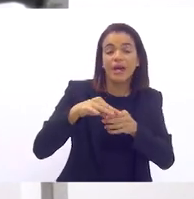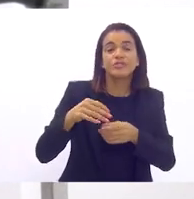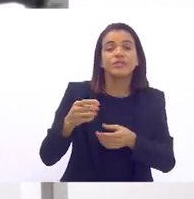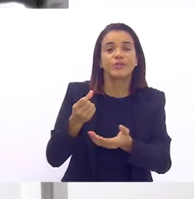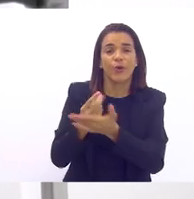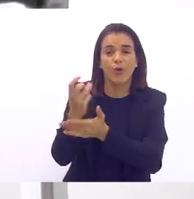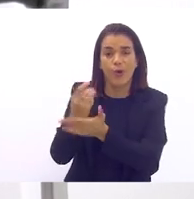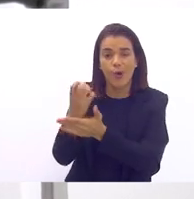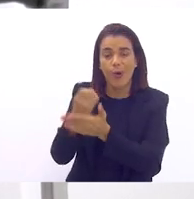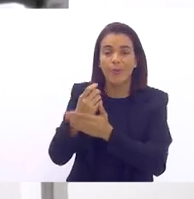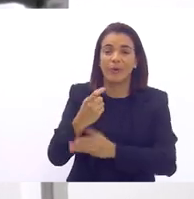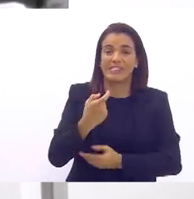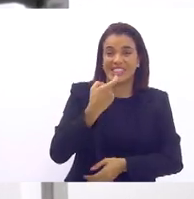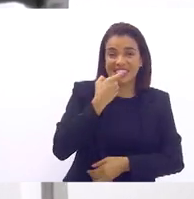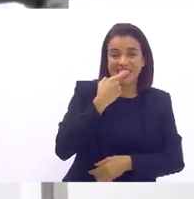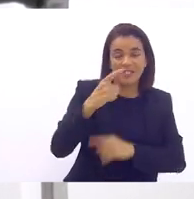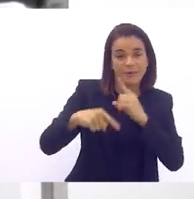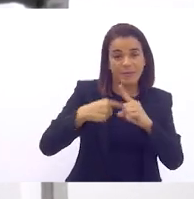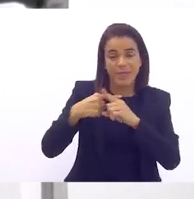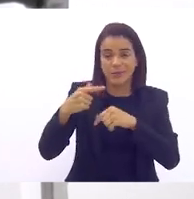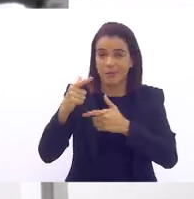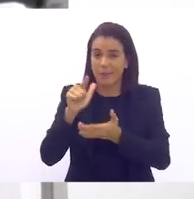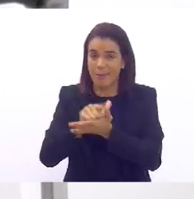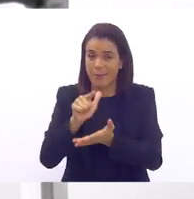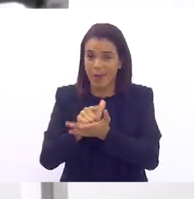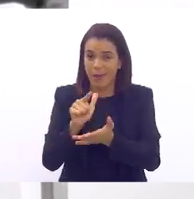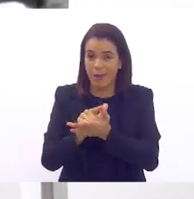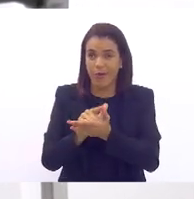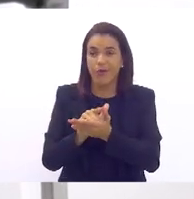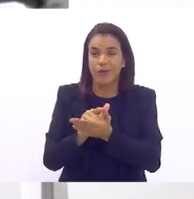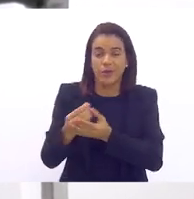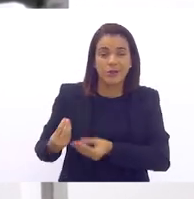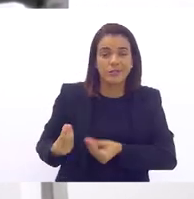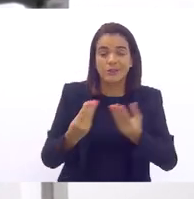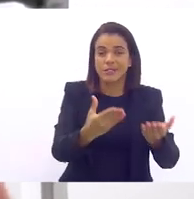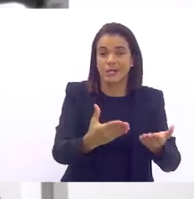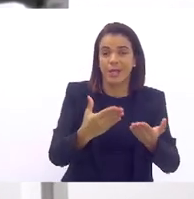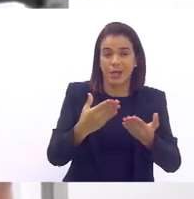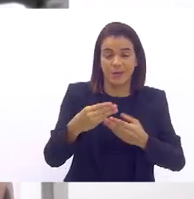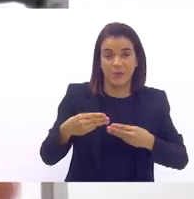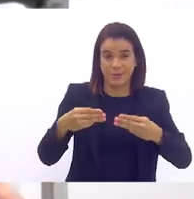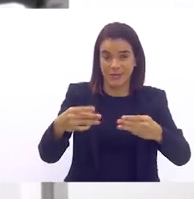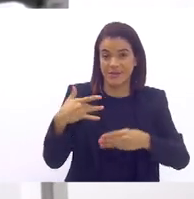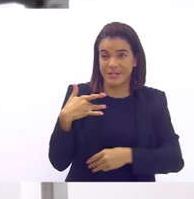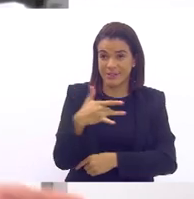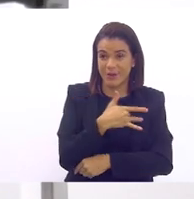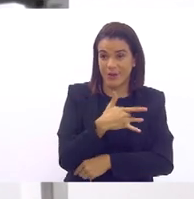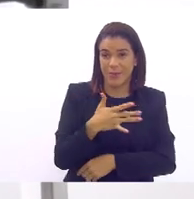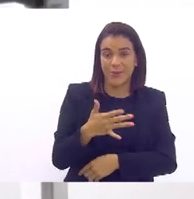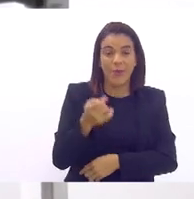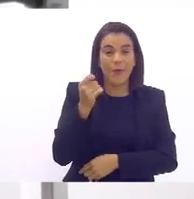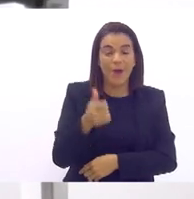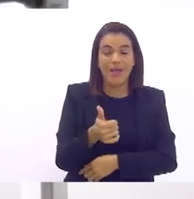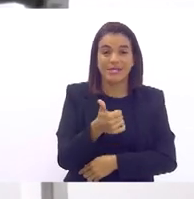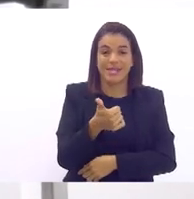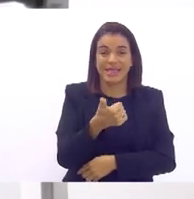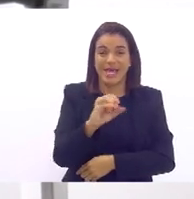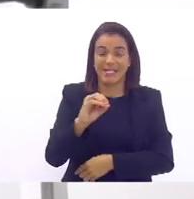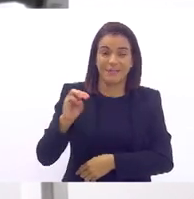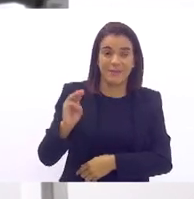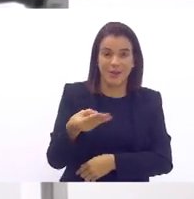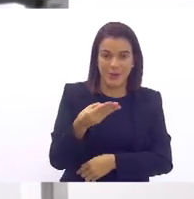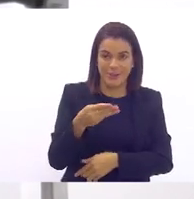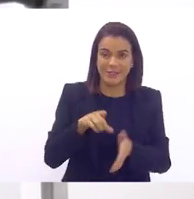plástico quanto o papel e a gente entregou pro Ministério da Saúde 80 milhões de testes eu tô dizendo Quanto isso poderia ter favorecido eh uma